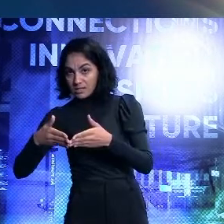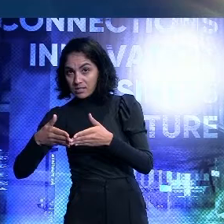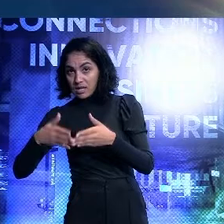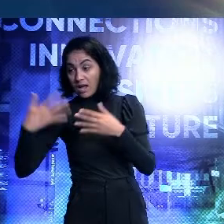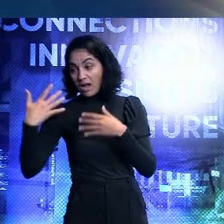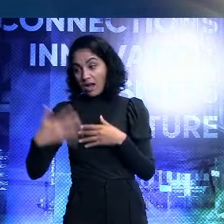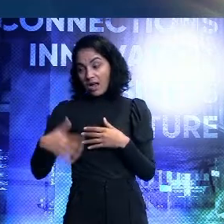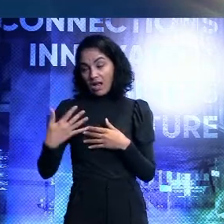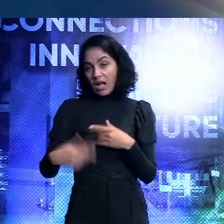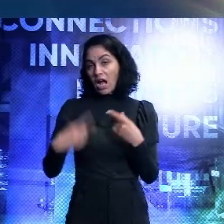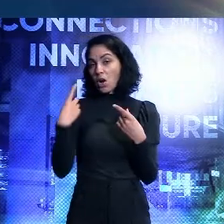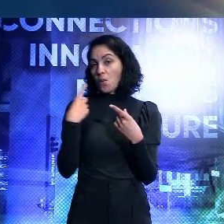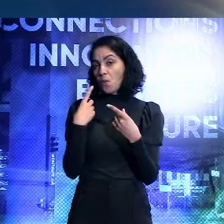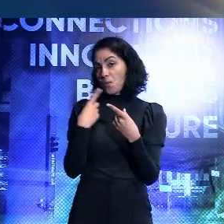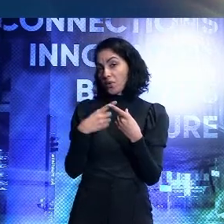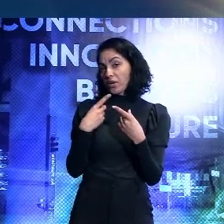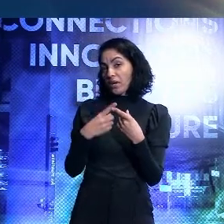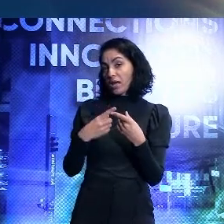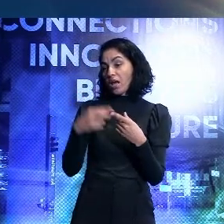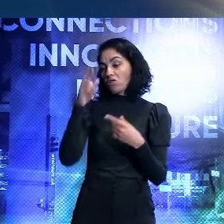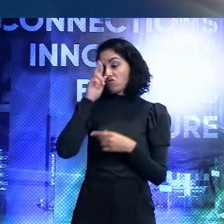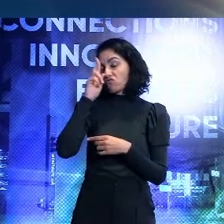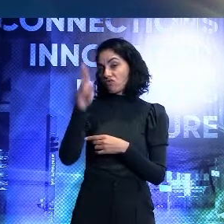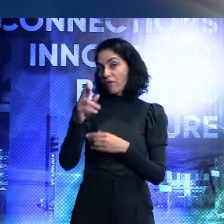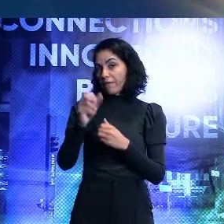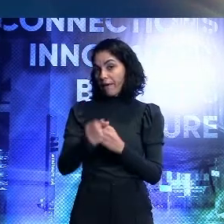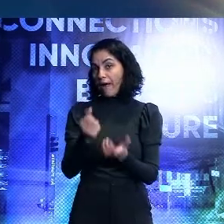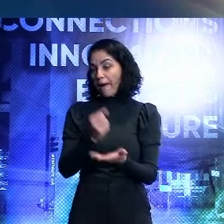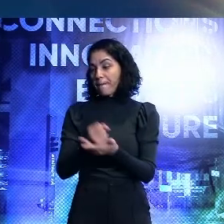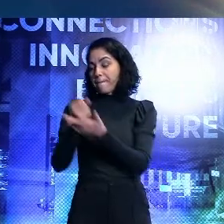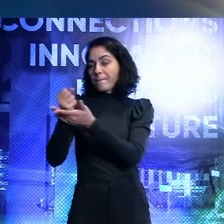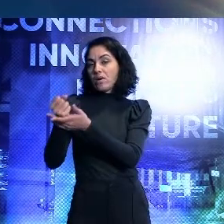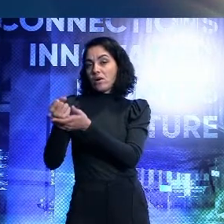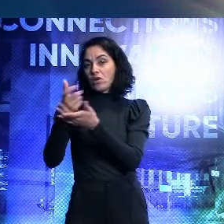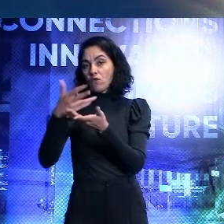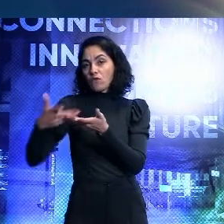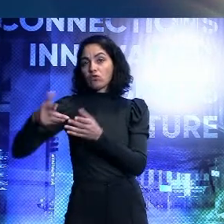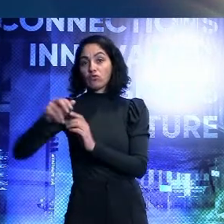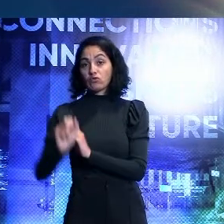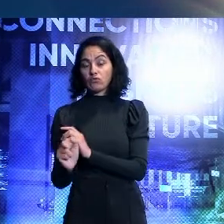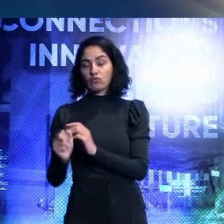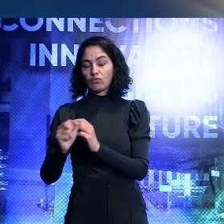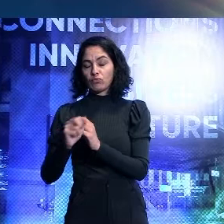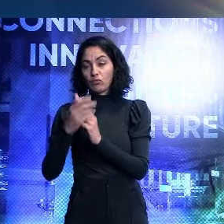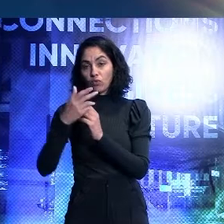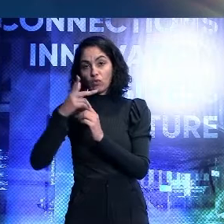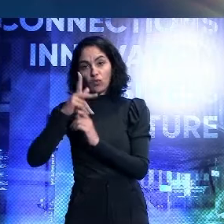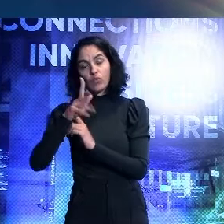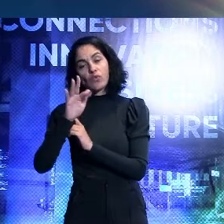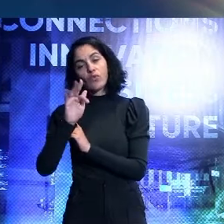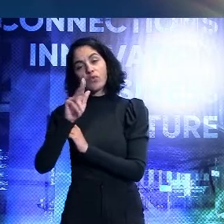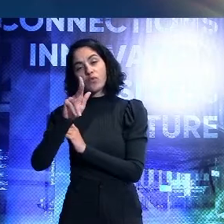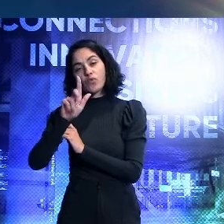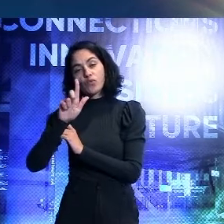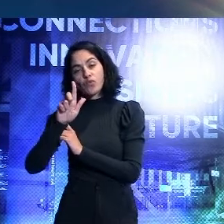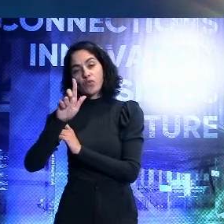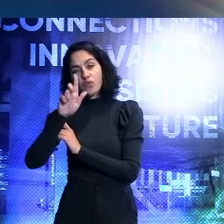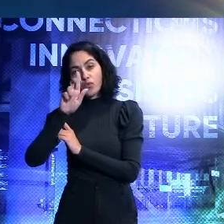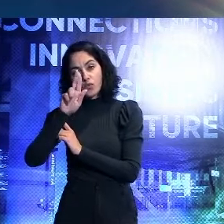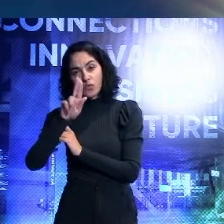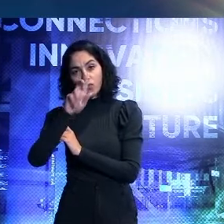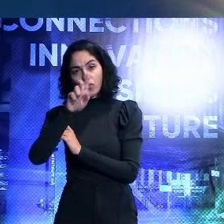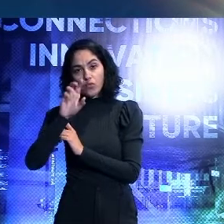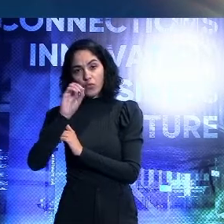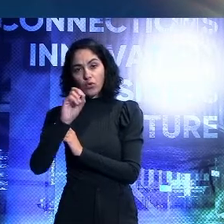são bons, e eles apoiam o fluxo de valor a entregar a melhor qualidade do mundo. O ponto é, esses caras eles têm